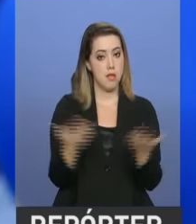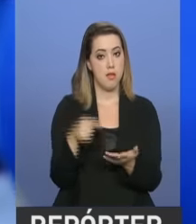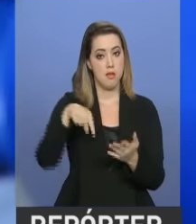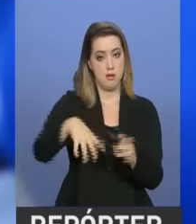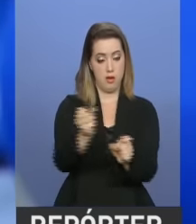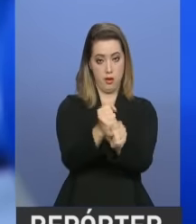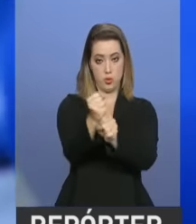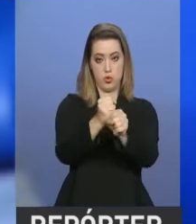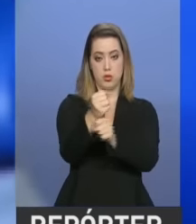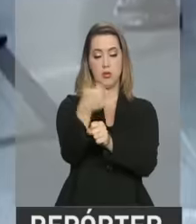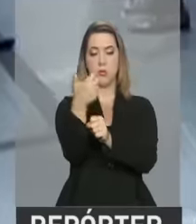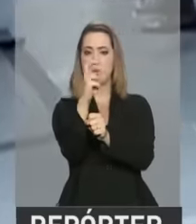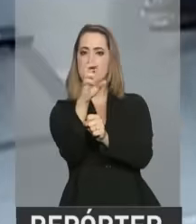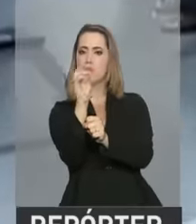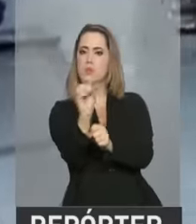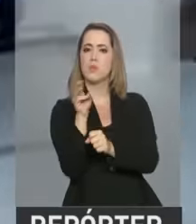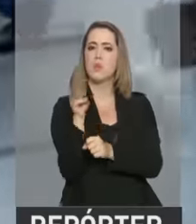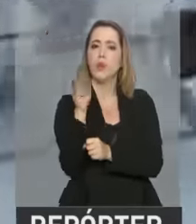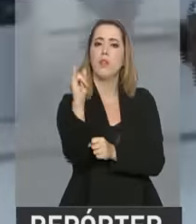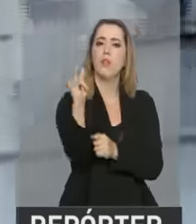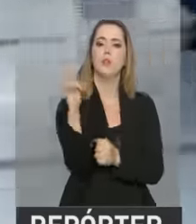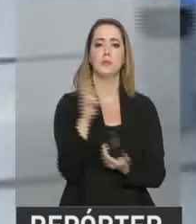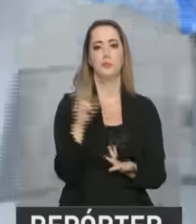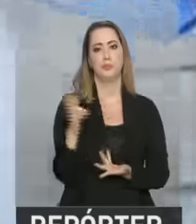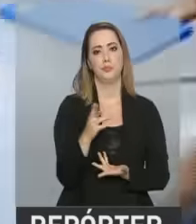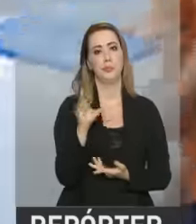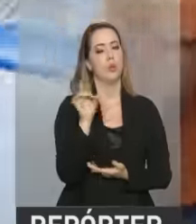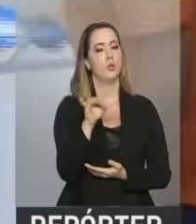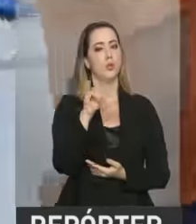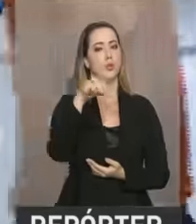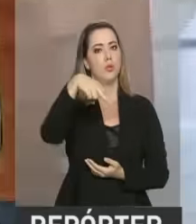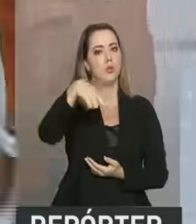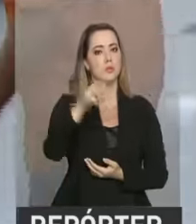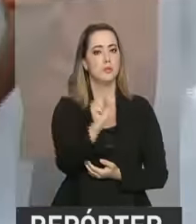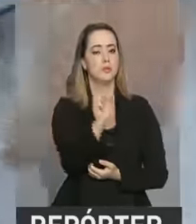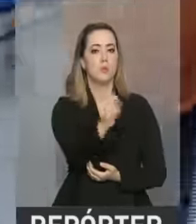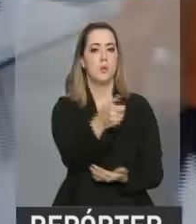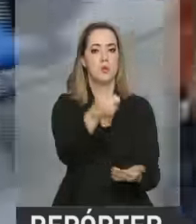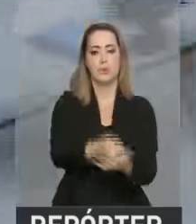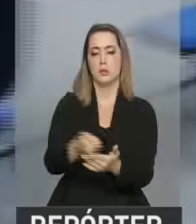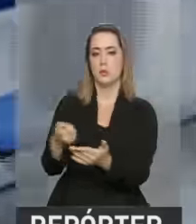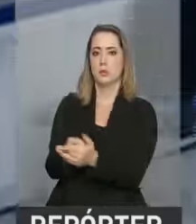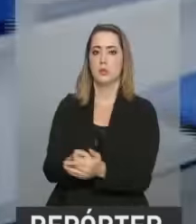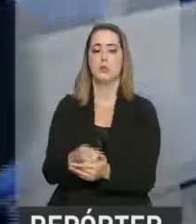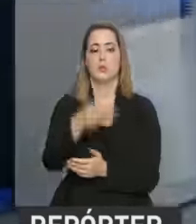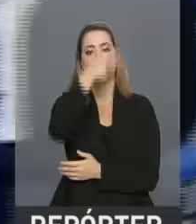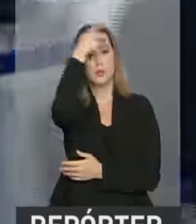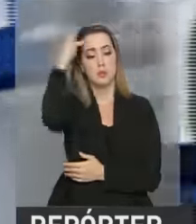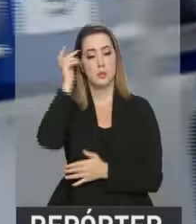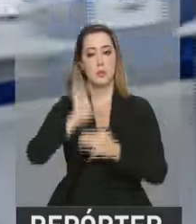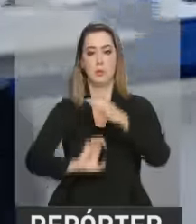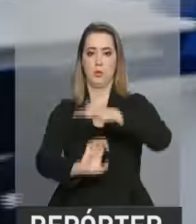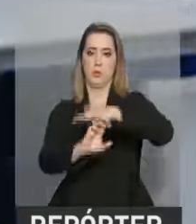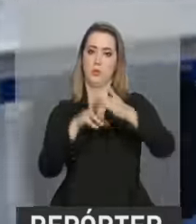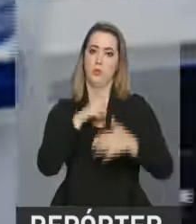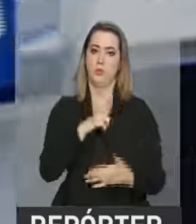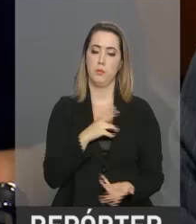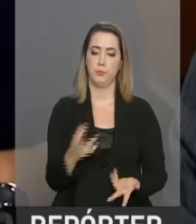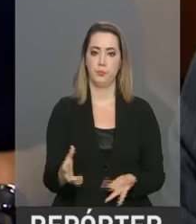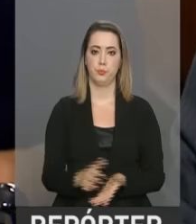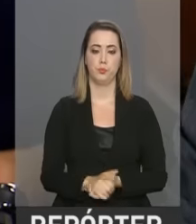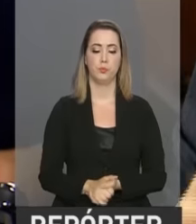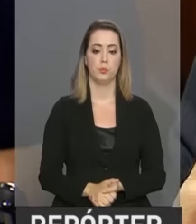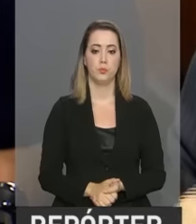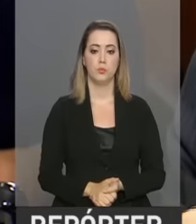reais neste ano. Isso considerando só o INSS, que paga os benefícios dos trabalhadores da iniciativa